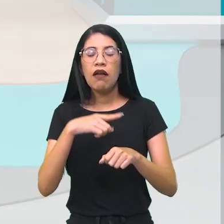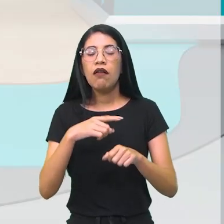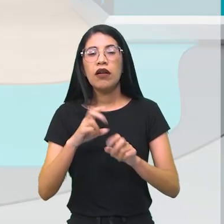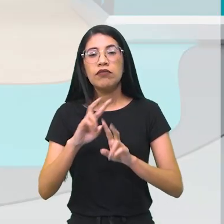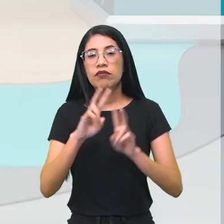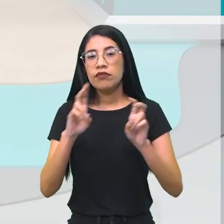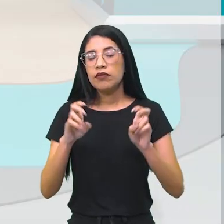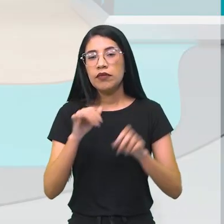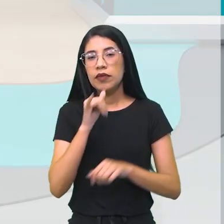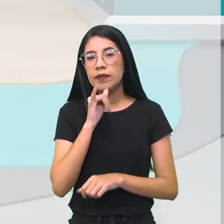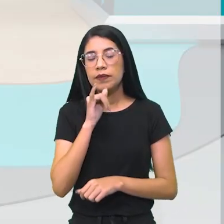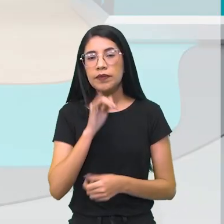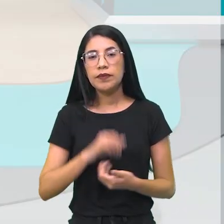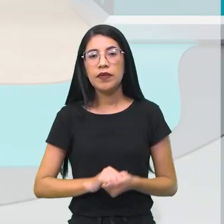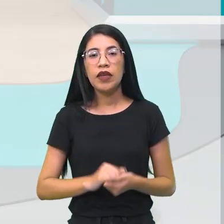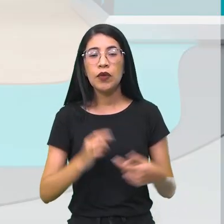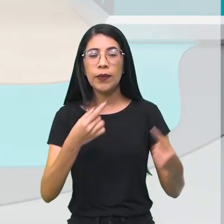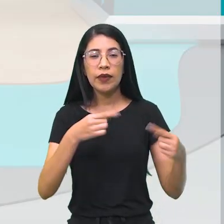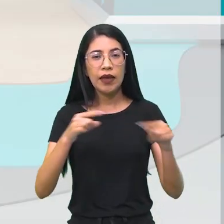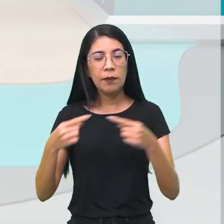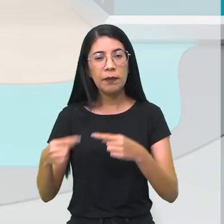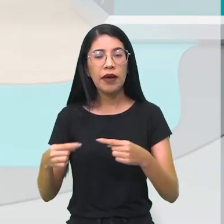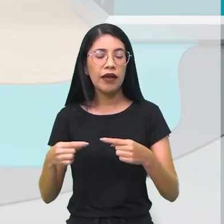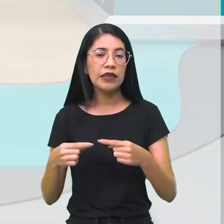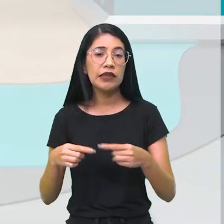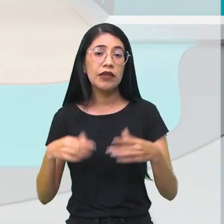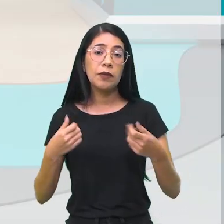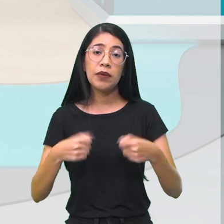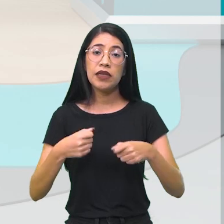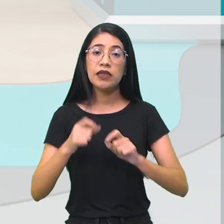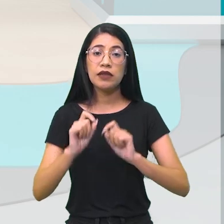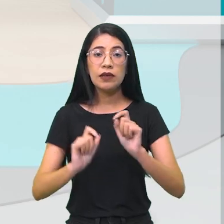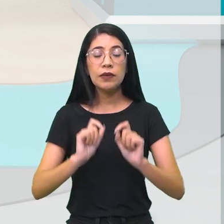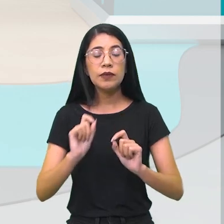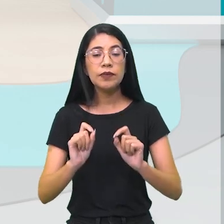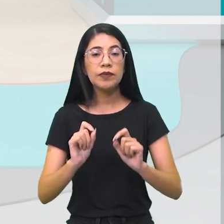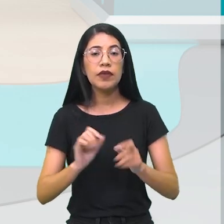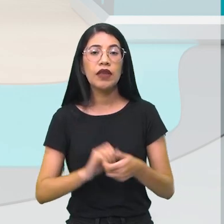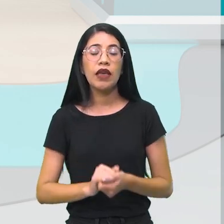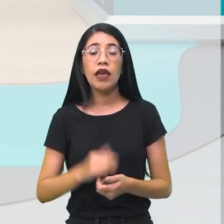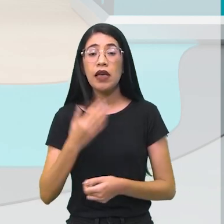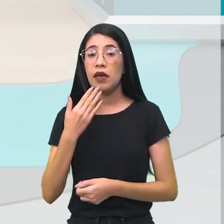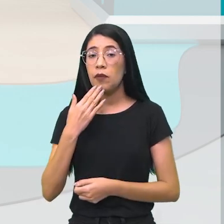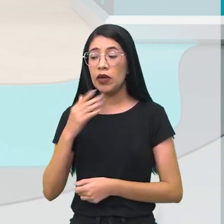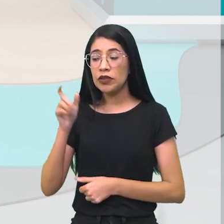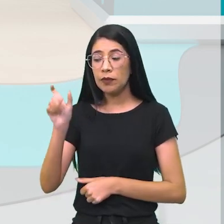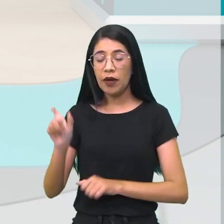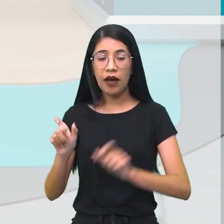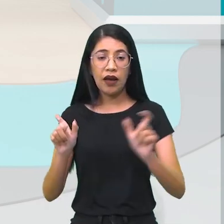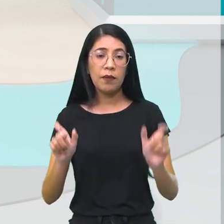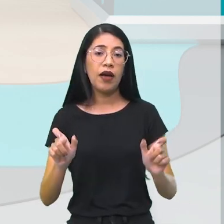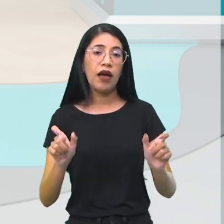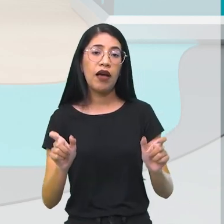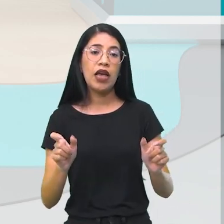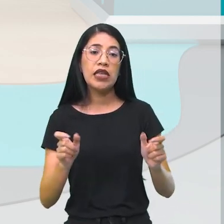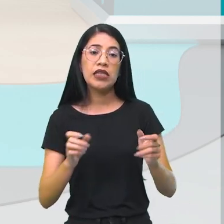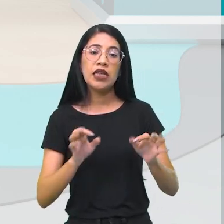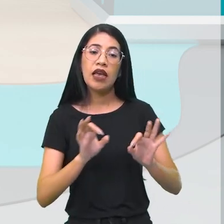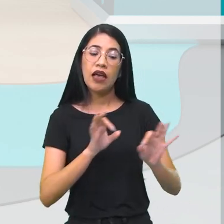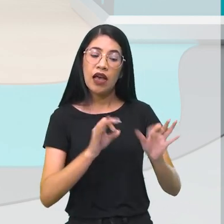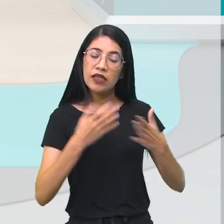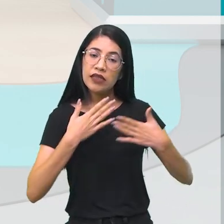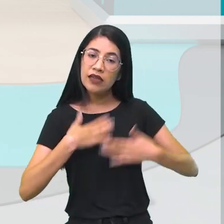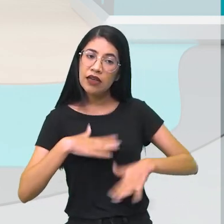torno desse debate, né? O que ele precisa fazer? Pedir que os debatedores se recomponham,